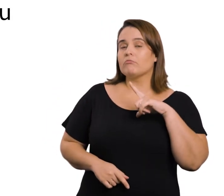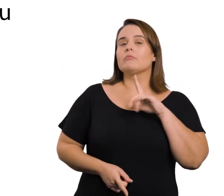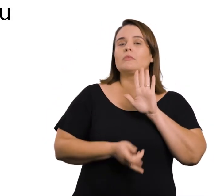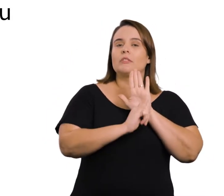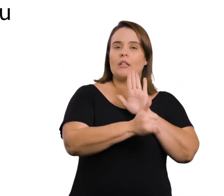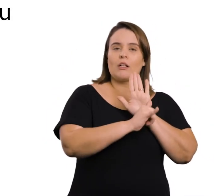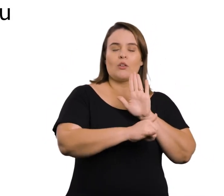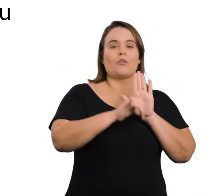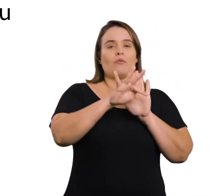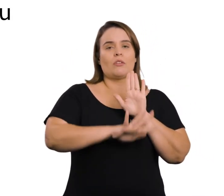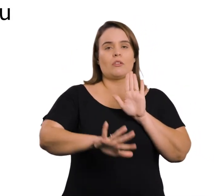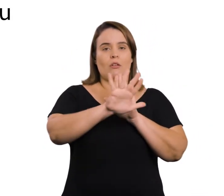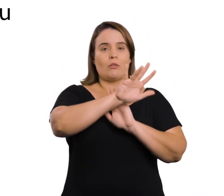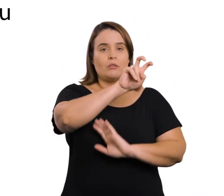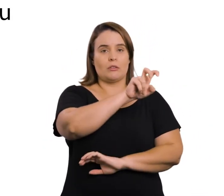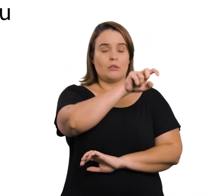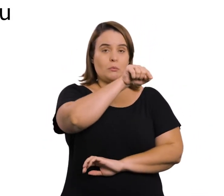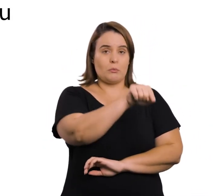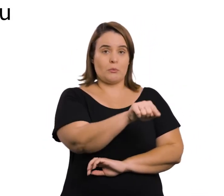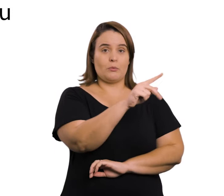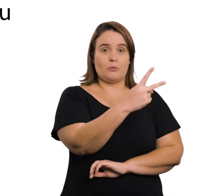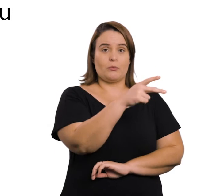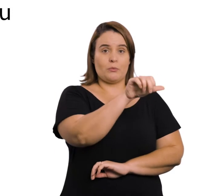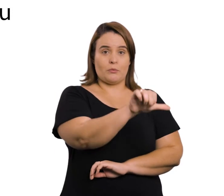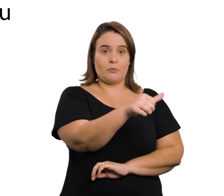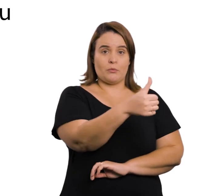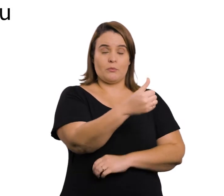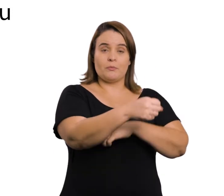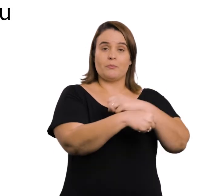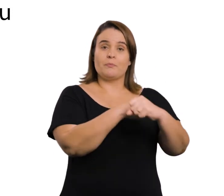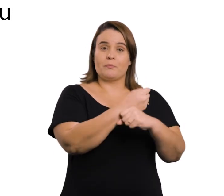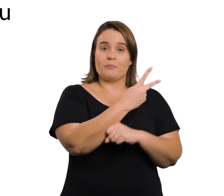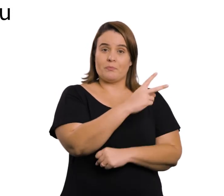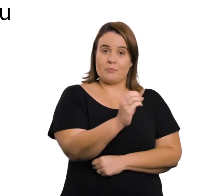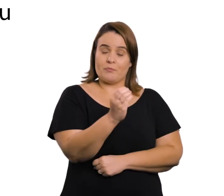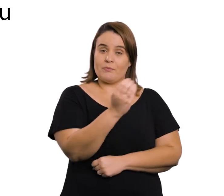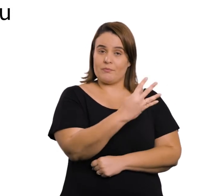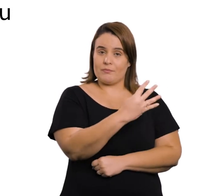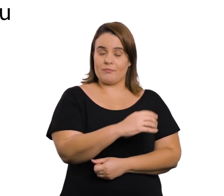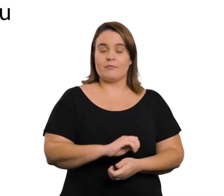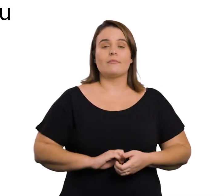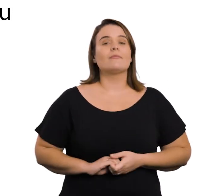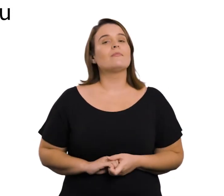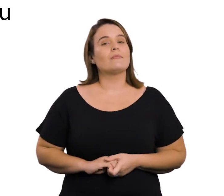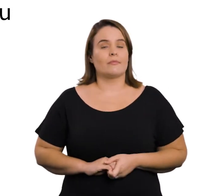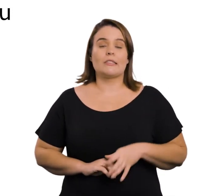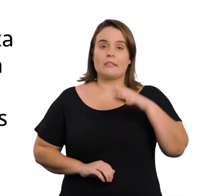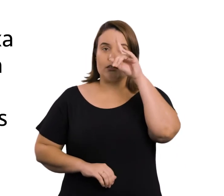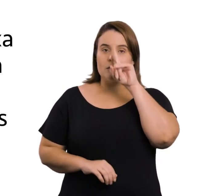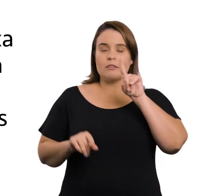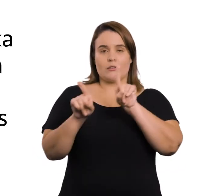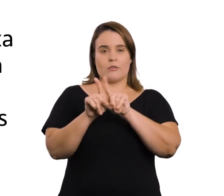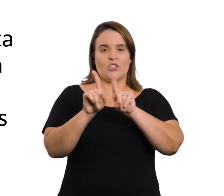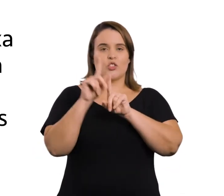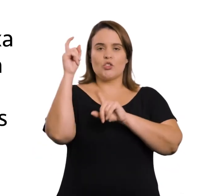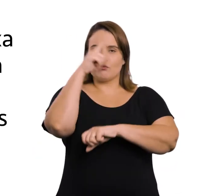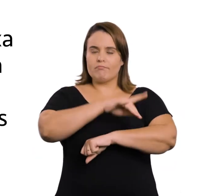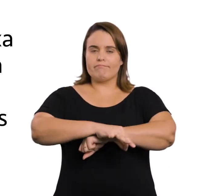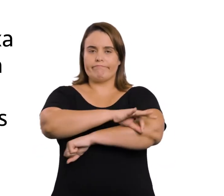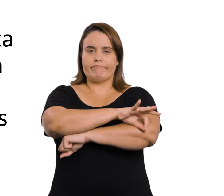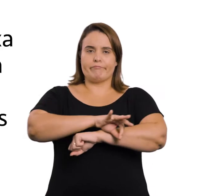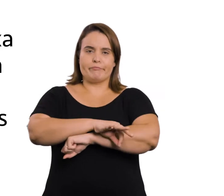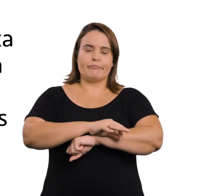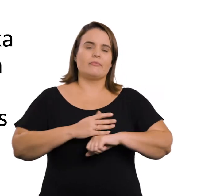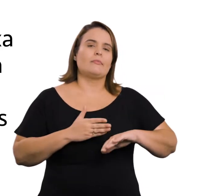como pessoas com deficiência pelo Decreto Federal 5.296, de 2004. Tão grave quanto